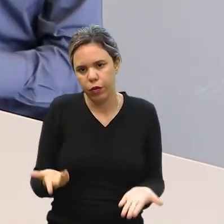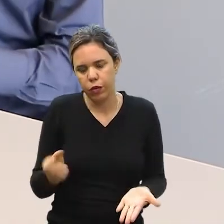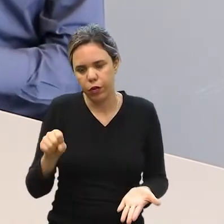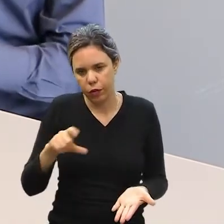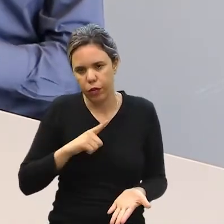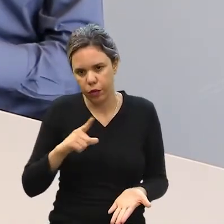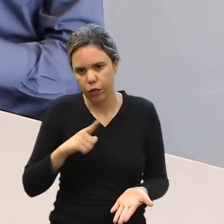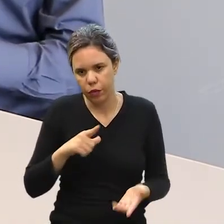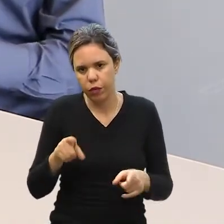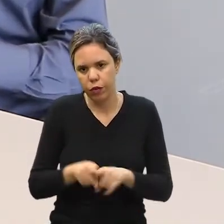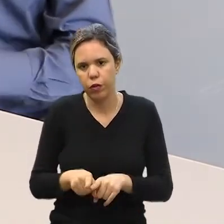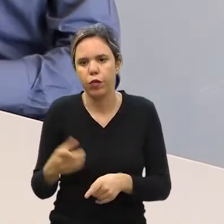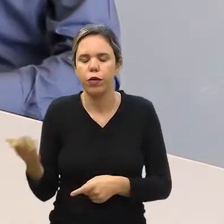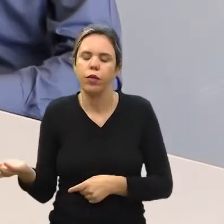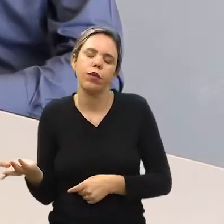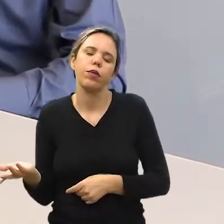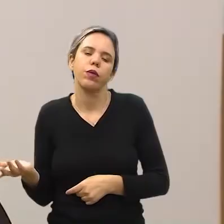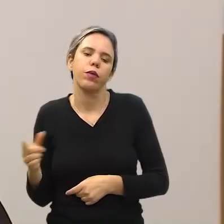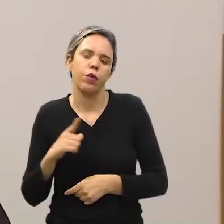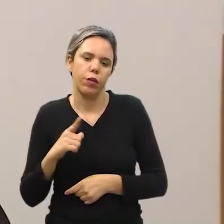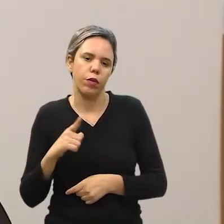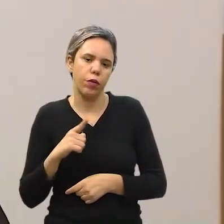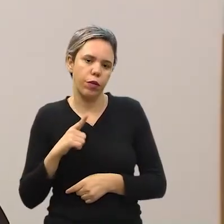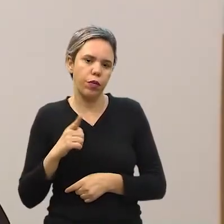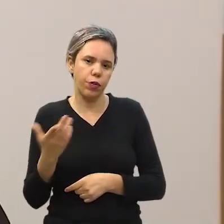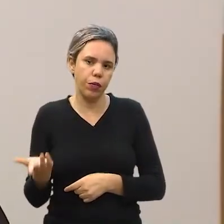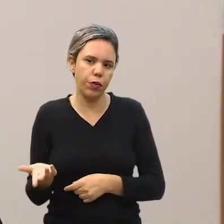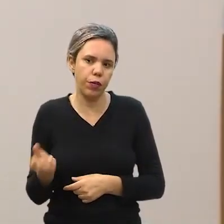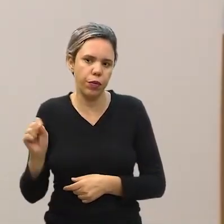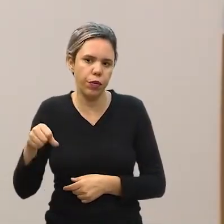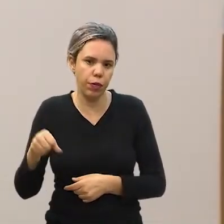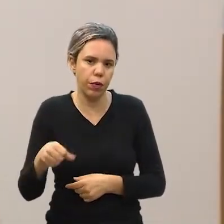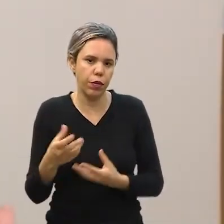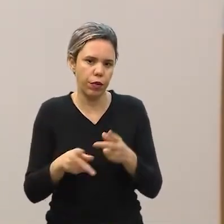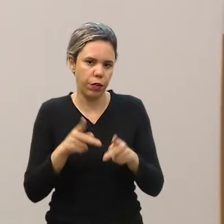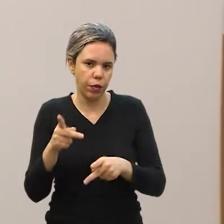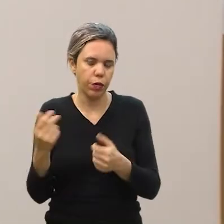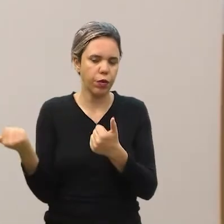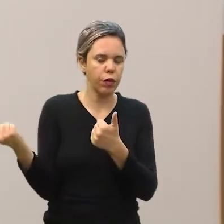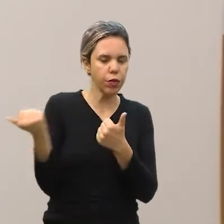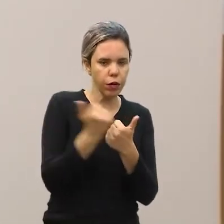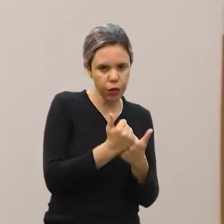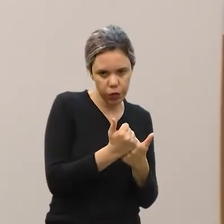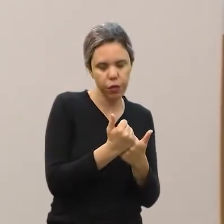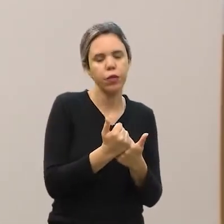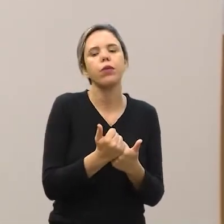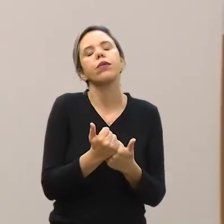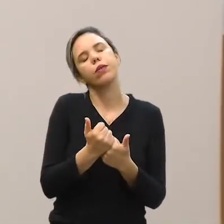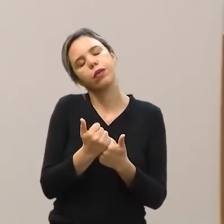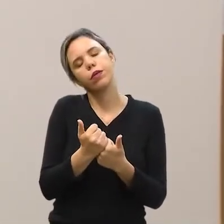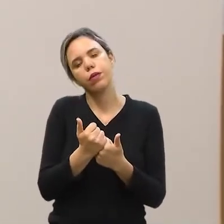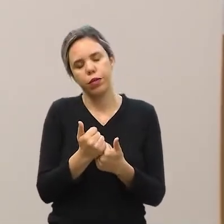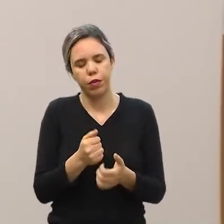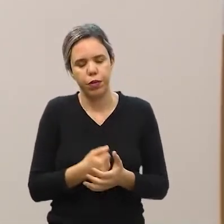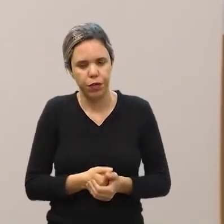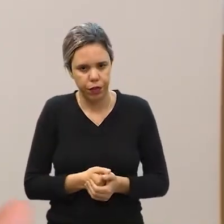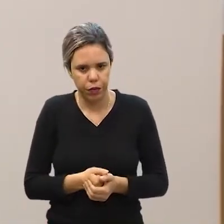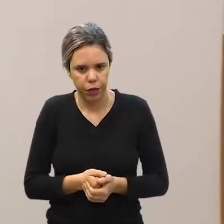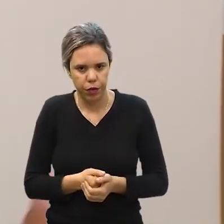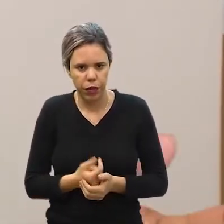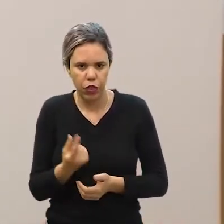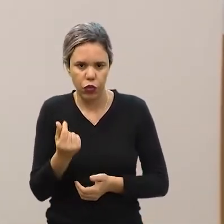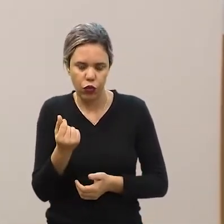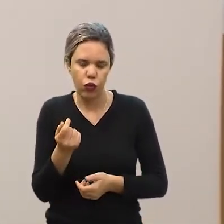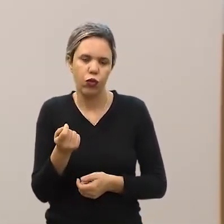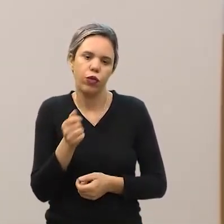Teve esse outro lado também? Tem esse outro lado sim. Muita gente substituiu, né, a utilidade do